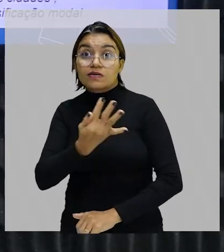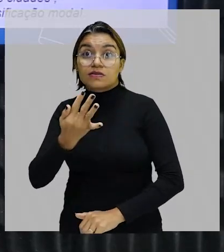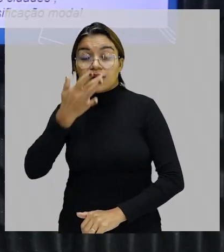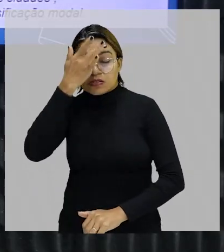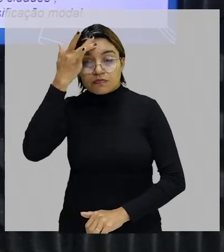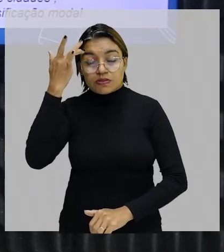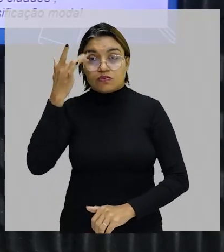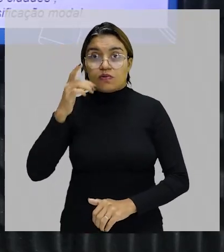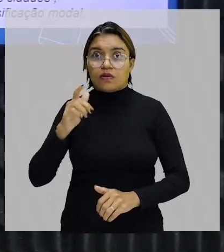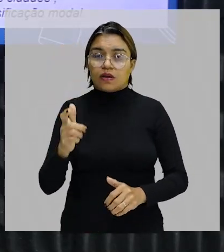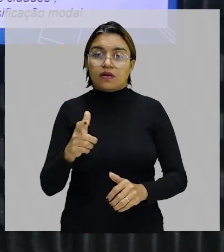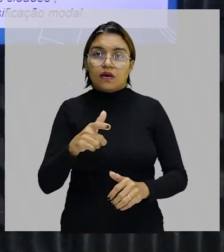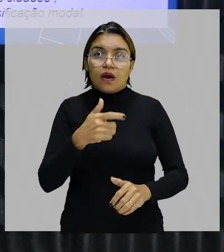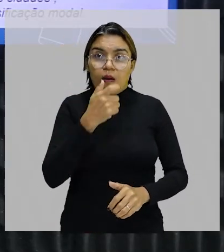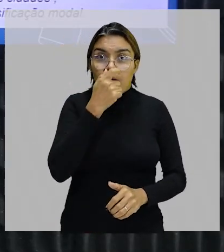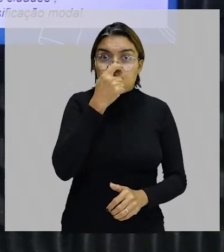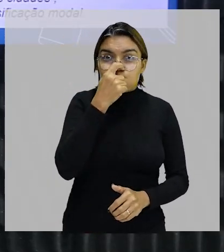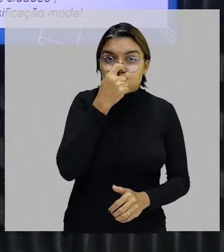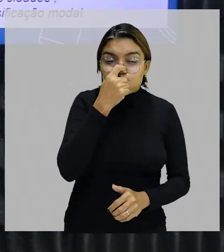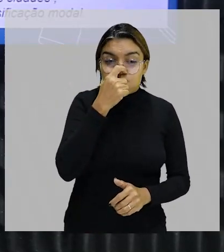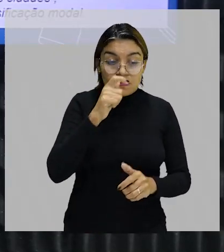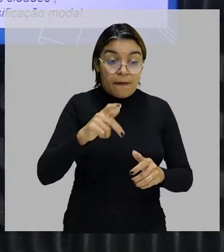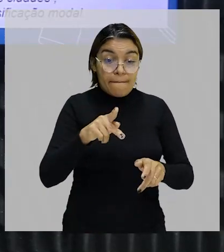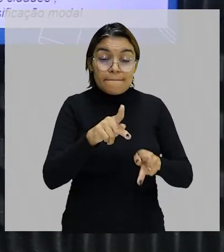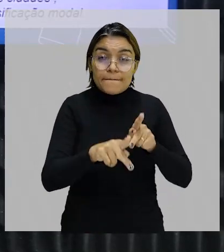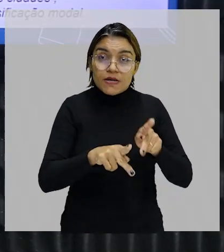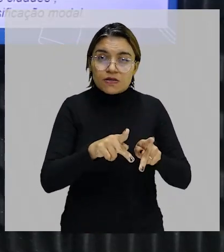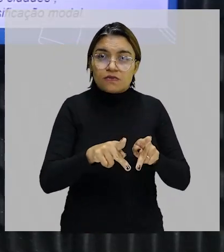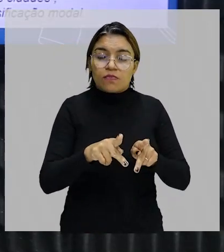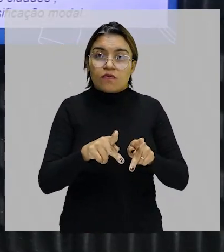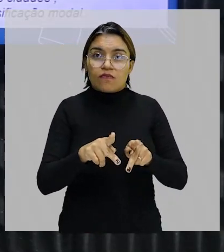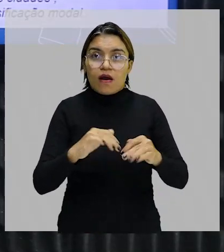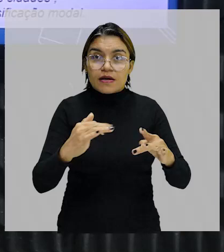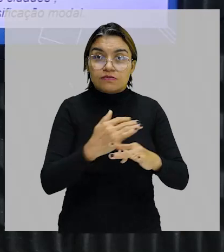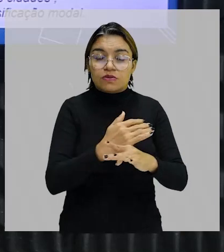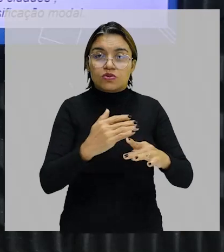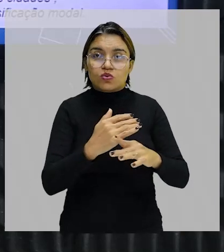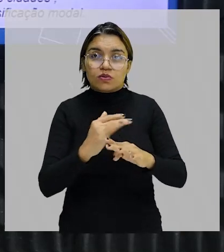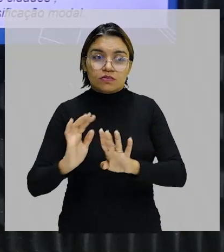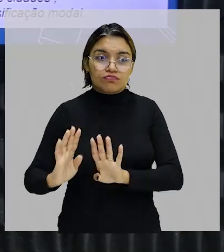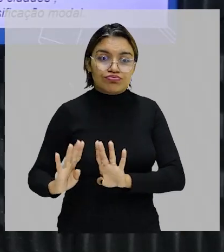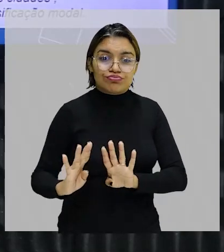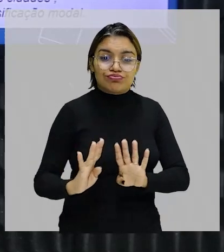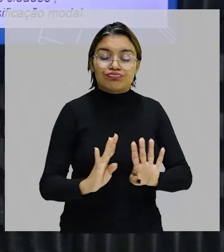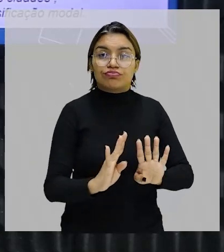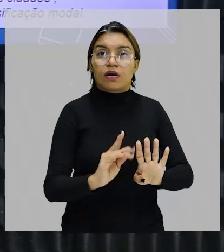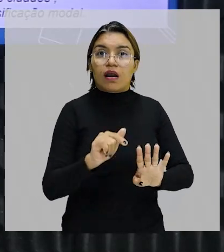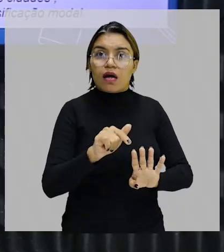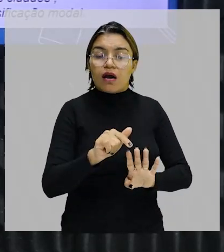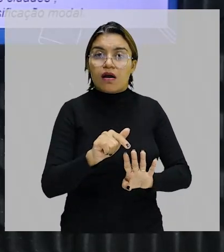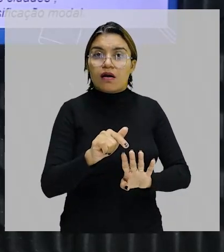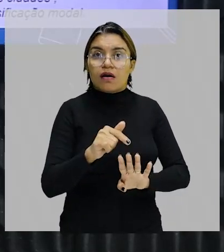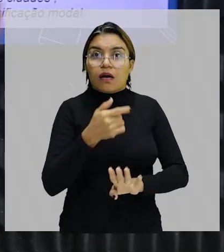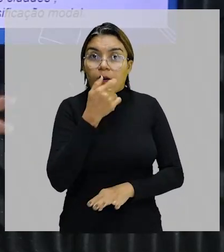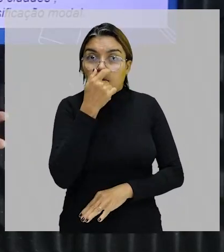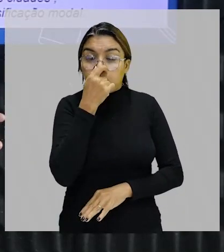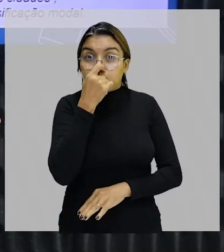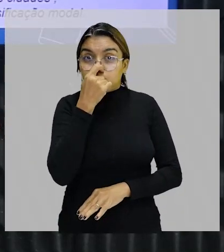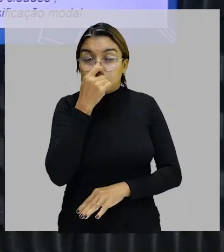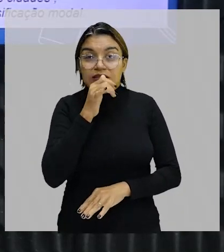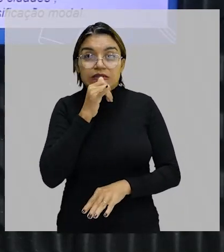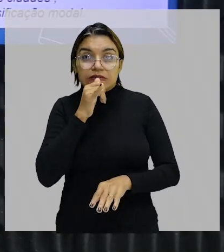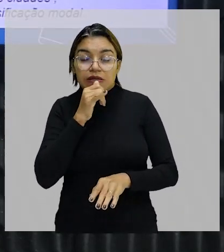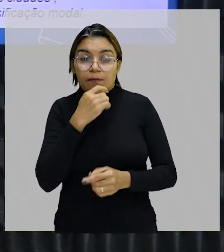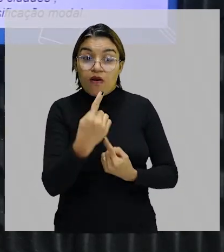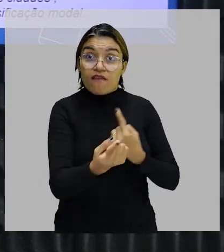famoso gargalo, né? Ou seja, uma grande quantidade de pessoas passando por uma via que não foi projetada para